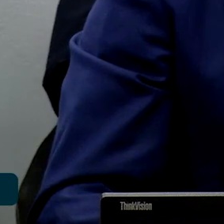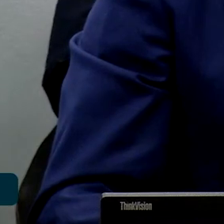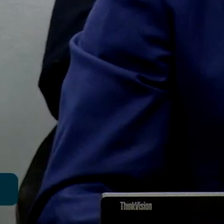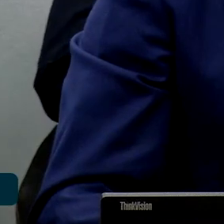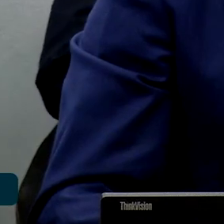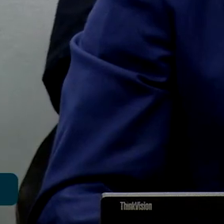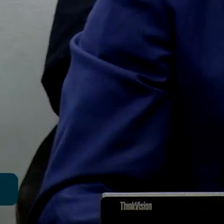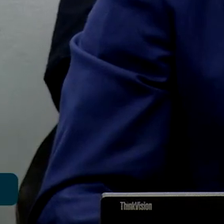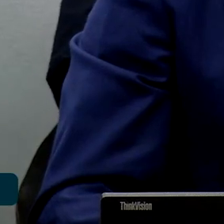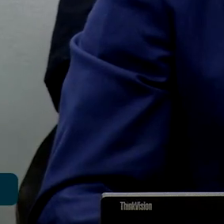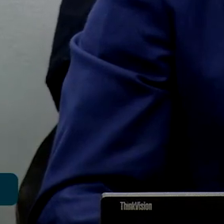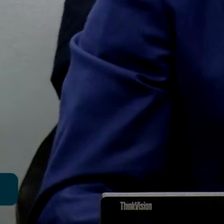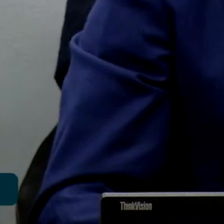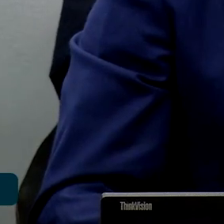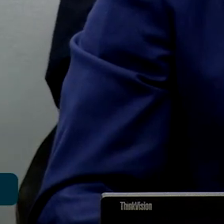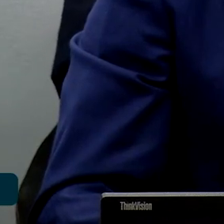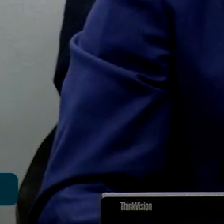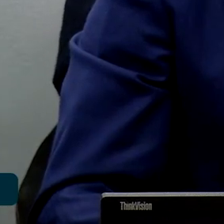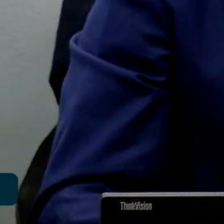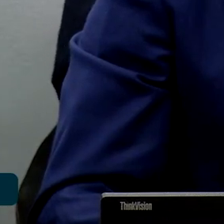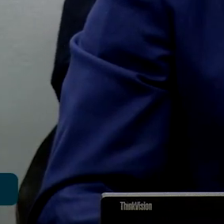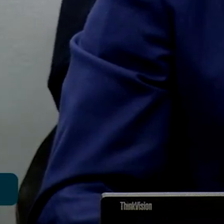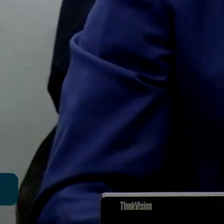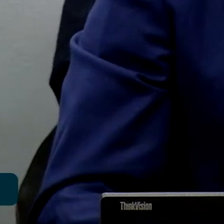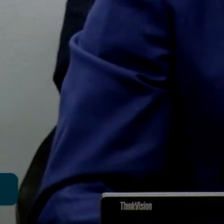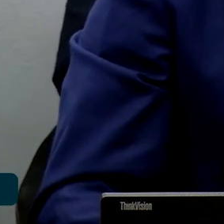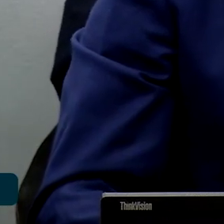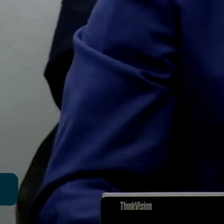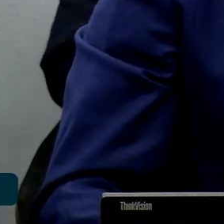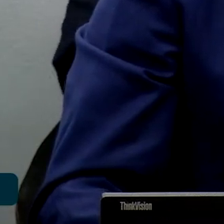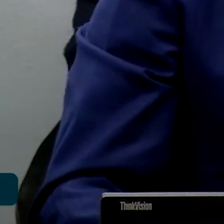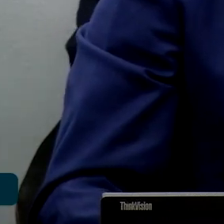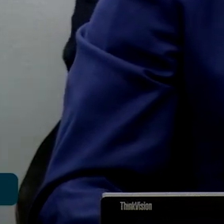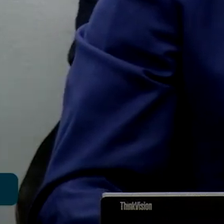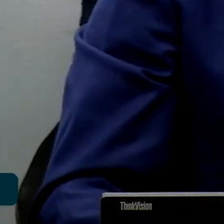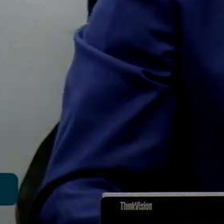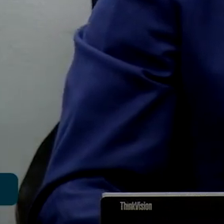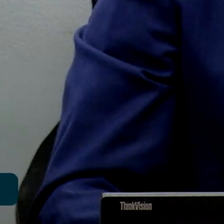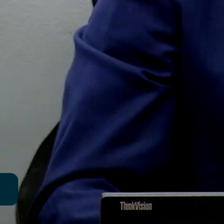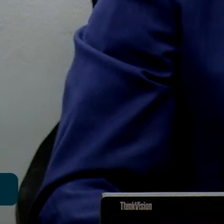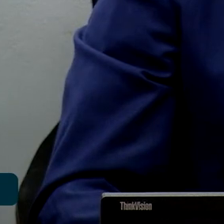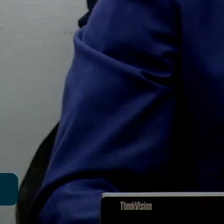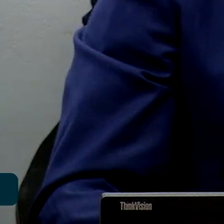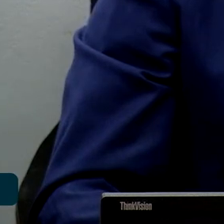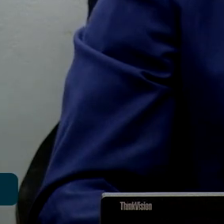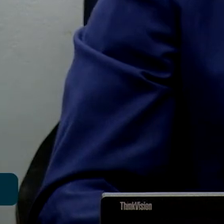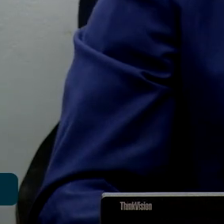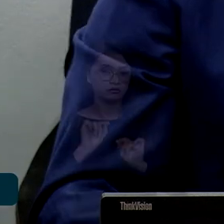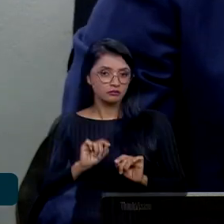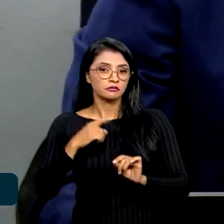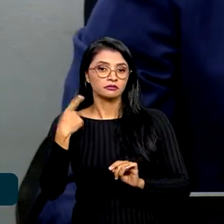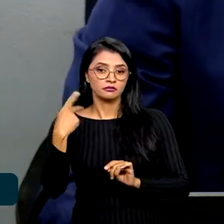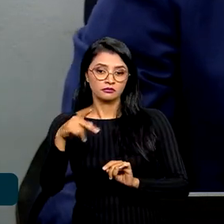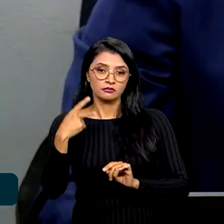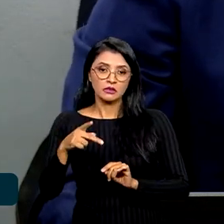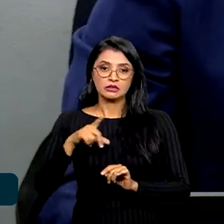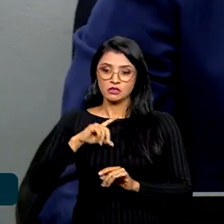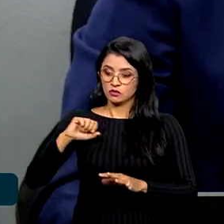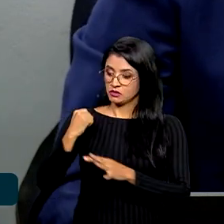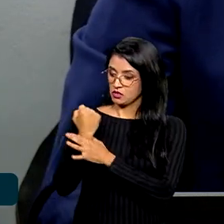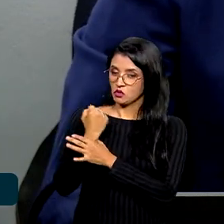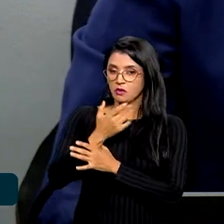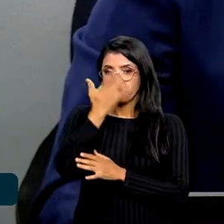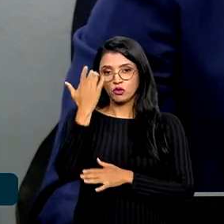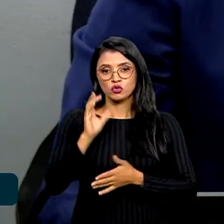esforço no primeiro semestre da nossa gestão para que os prazos fossem pré-determinados dando segurança